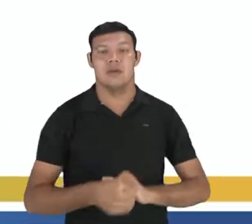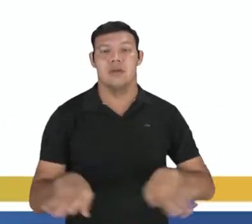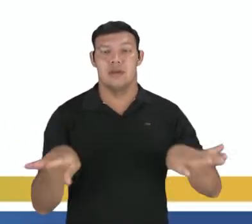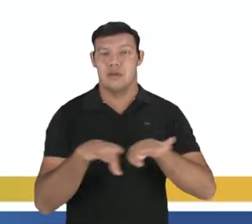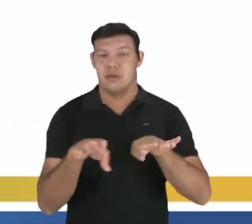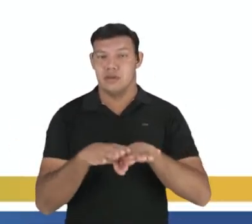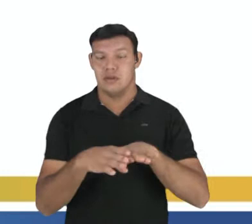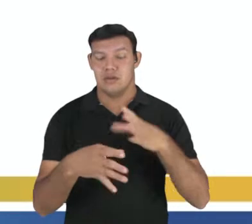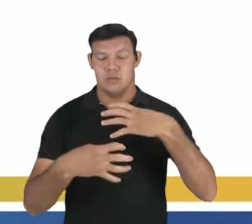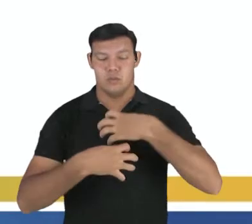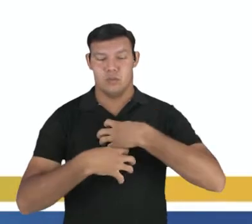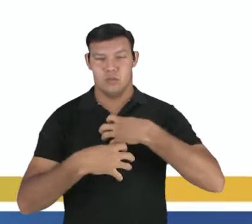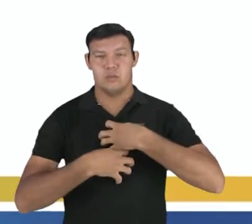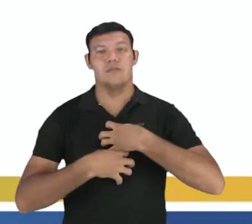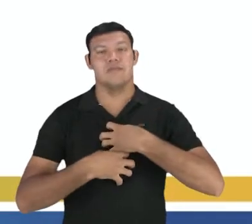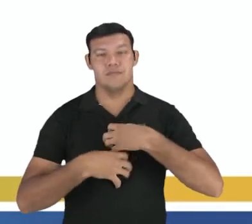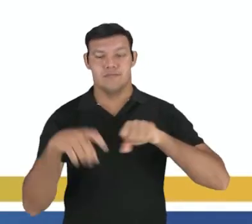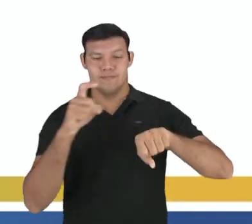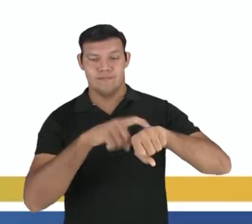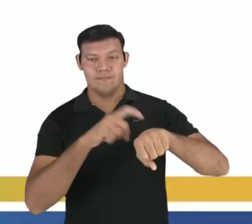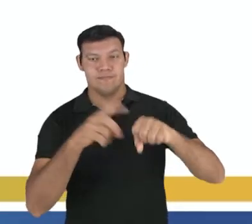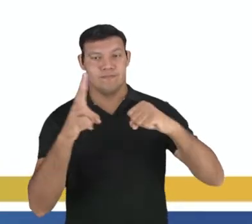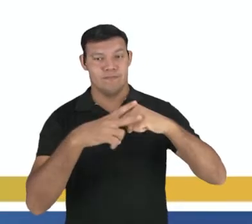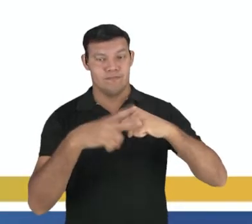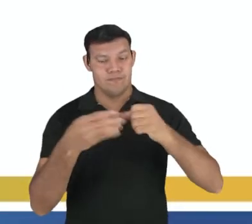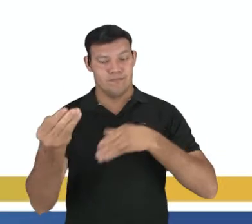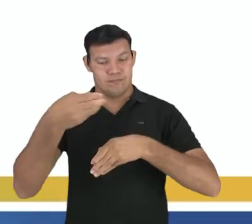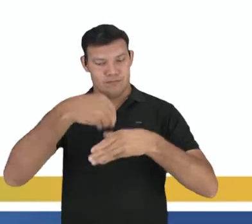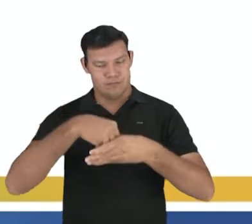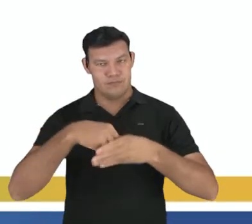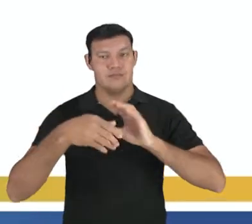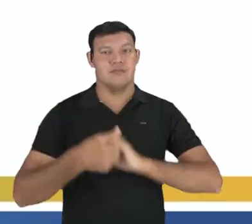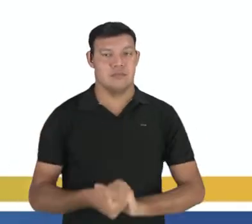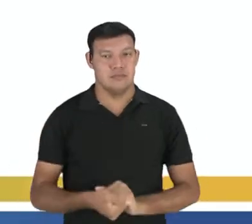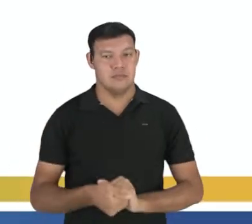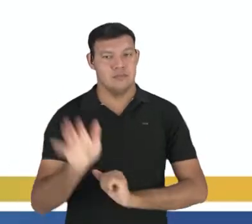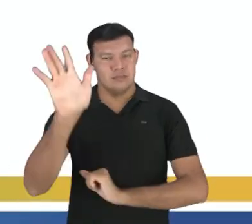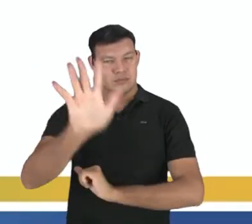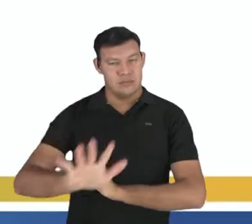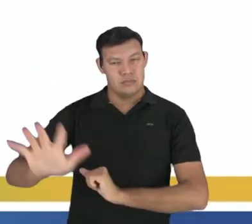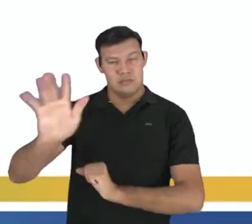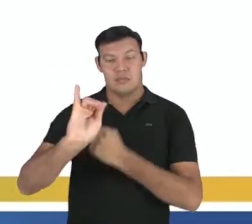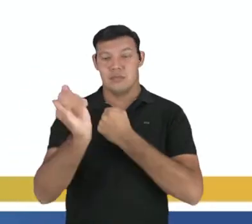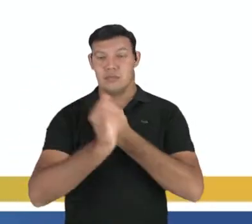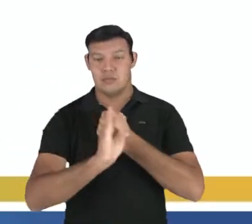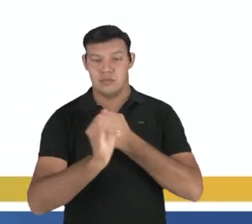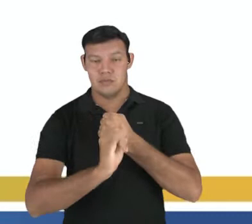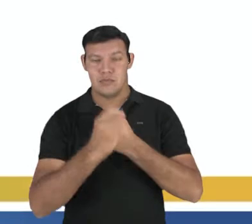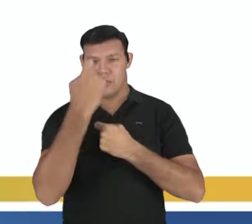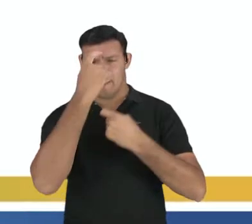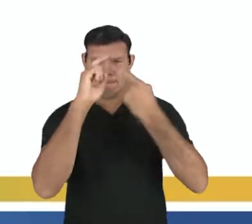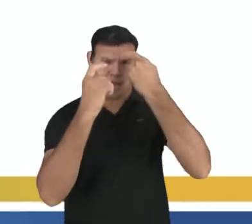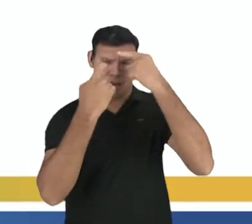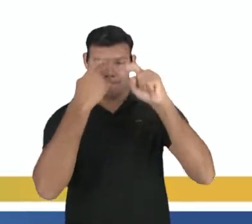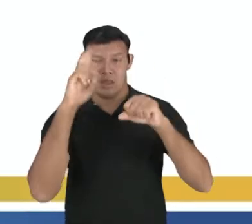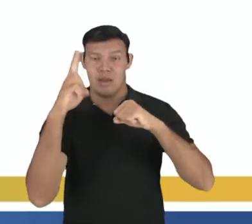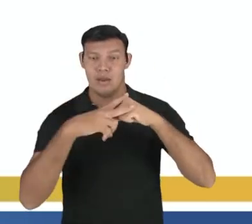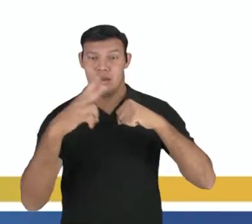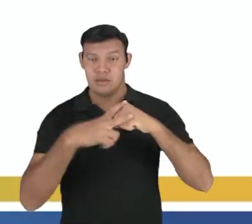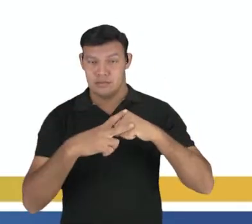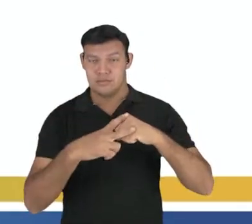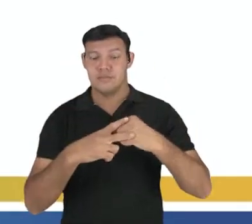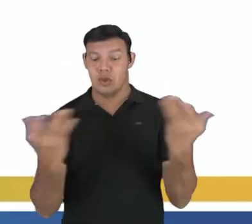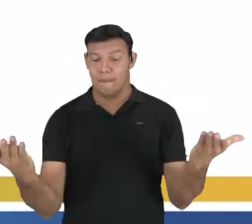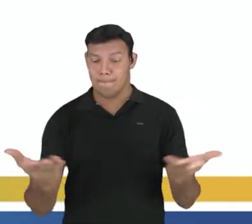trabalhar o sentido dos tempos verbais nesse gênero. Geralmente, as crônicas são produzidas utilizando os verbos no